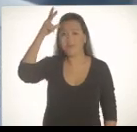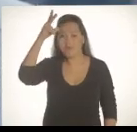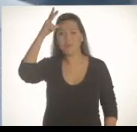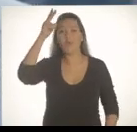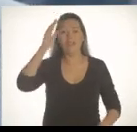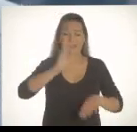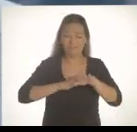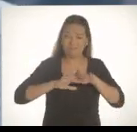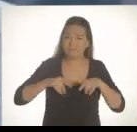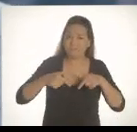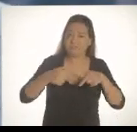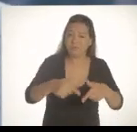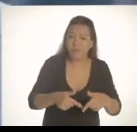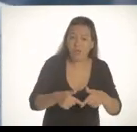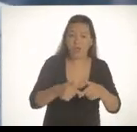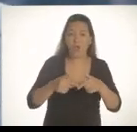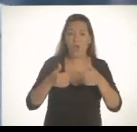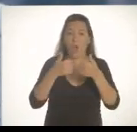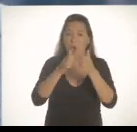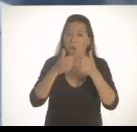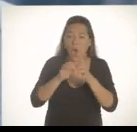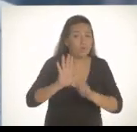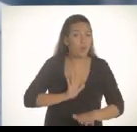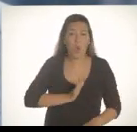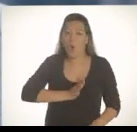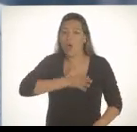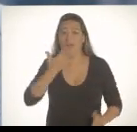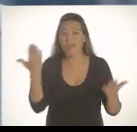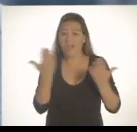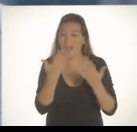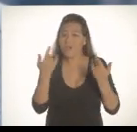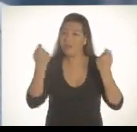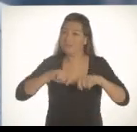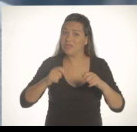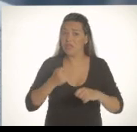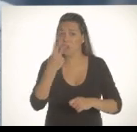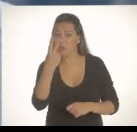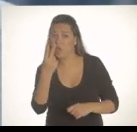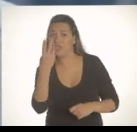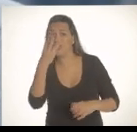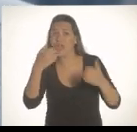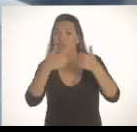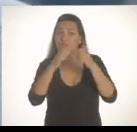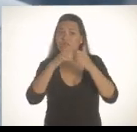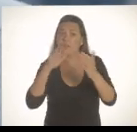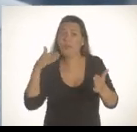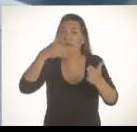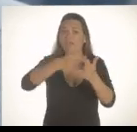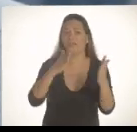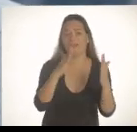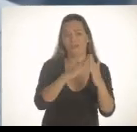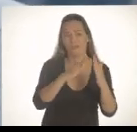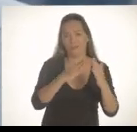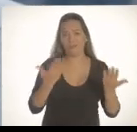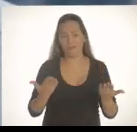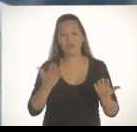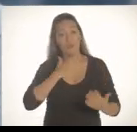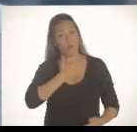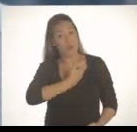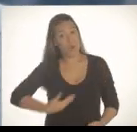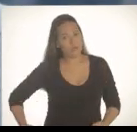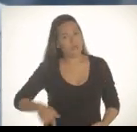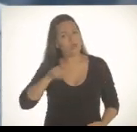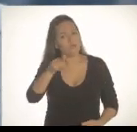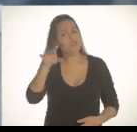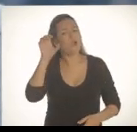O que a prefeitura fez com as linhas de ônibus é um absurdo. Agora você tem que pegar duas, três conduções até conseguir chegar em casa. No meu